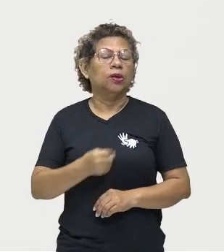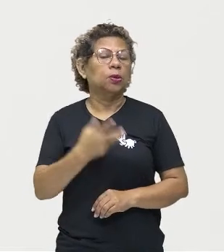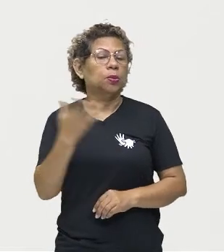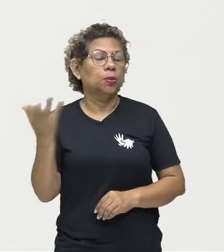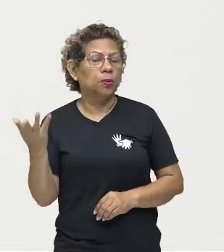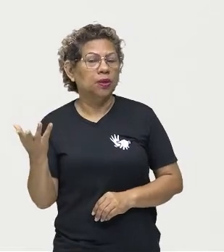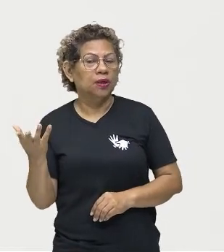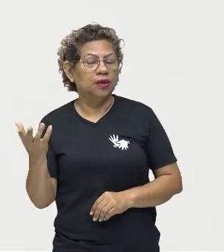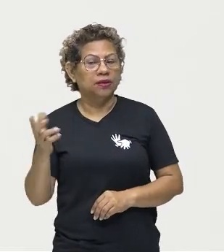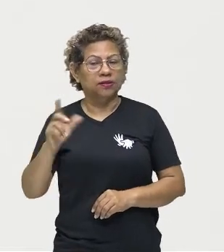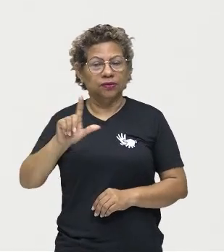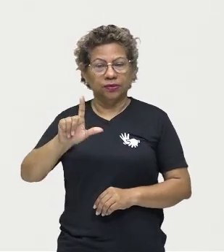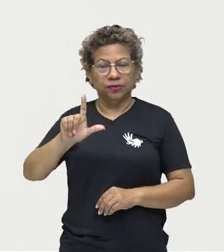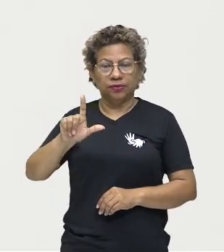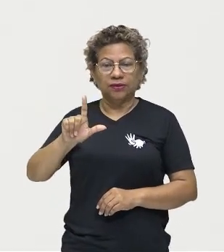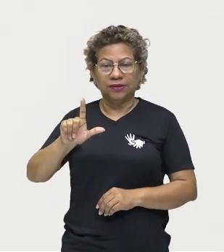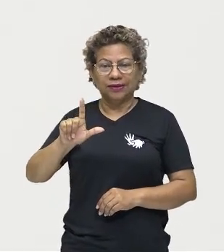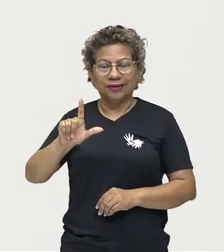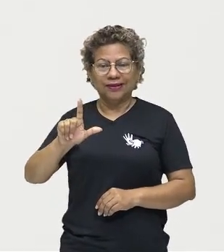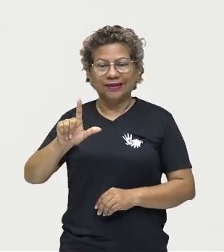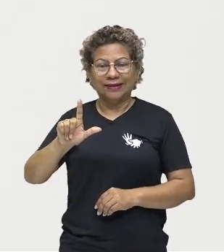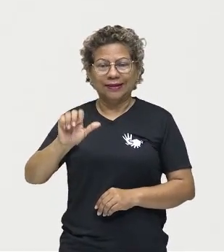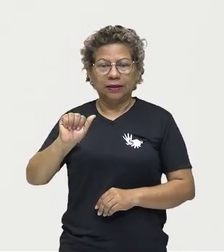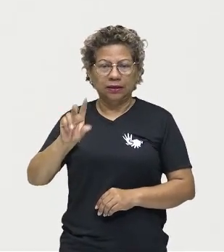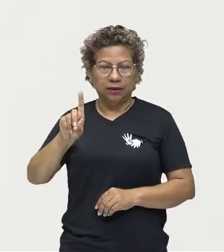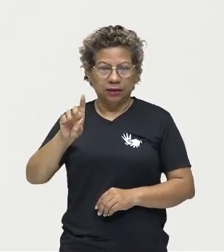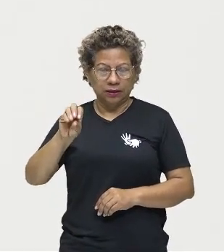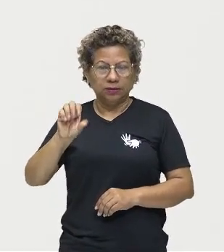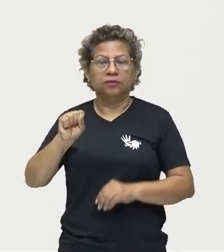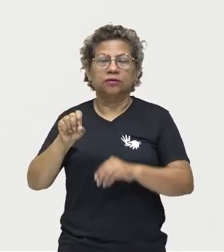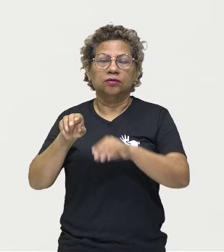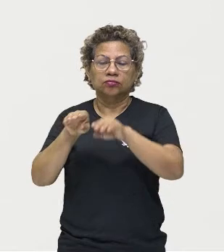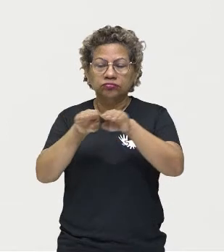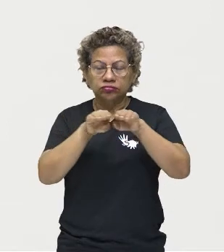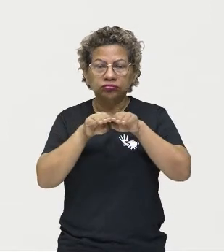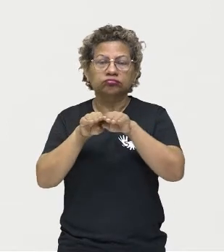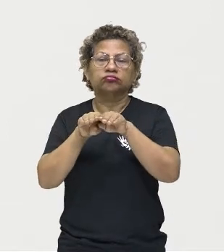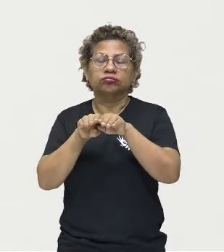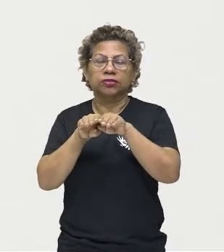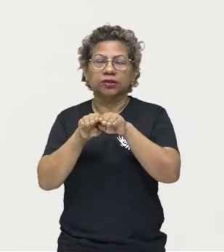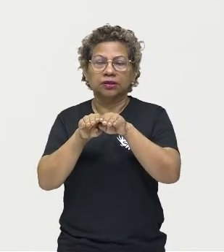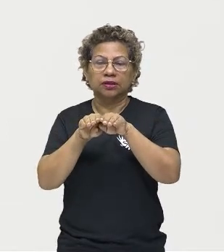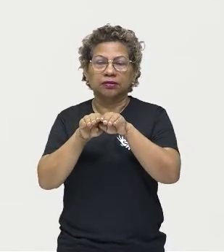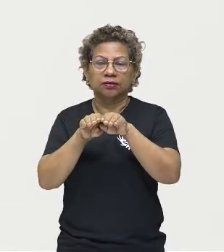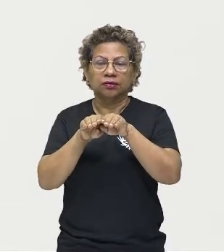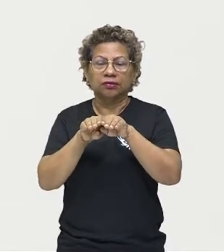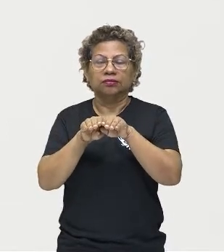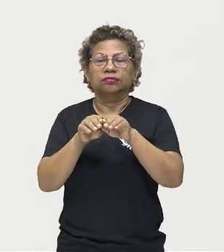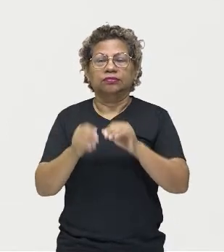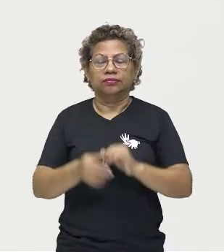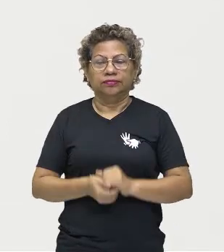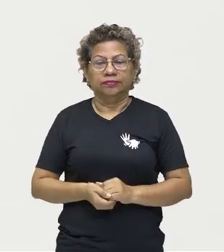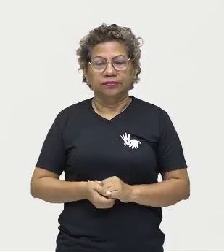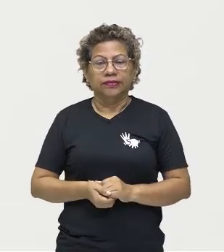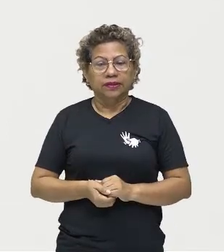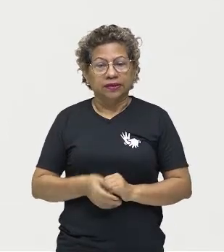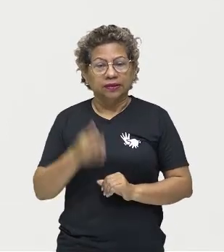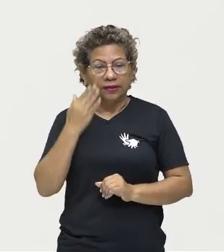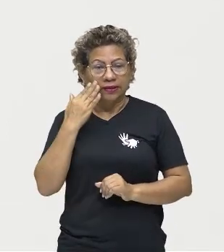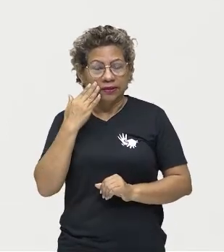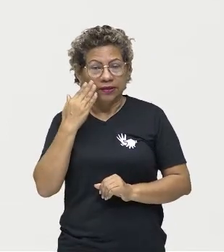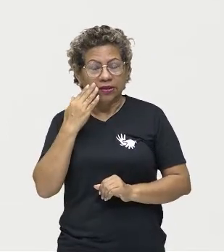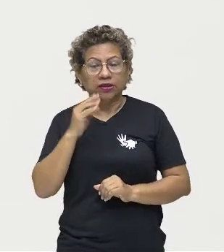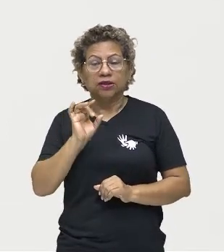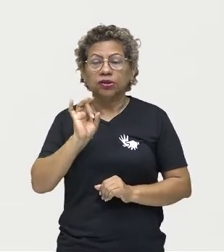iguais, esse ponto aqui, ele vai coincidir tanto com o baricentro, com o ortocentro, com o incentro, tá, pessoal? Mas é